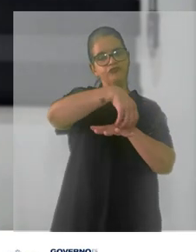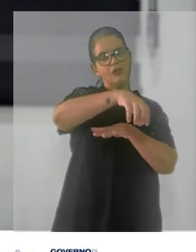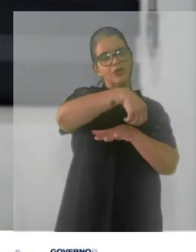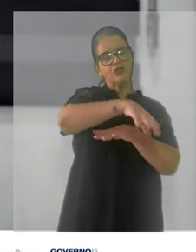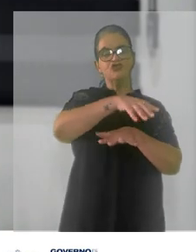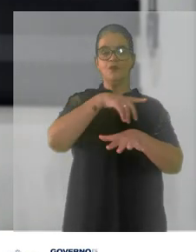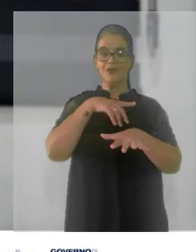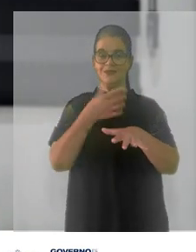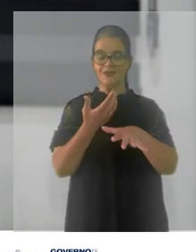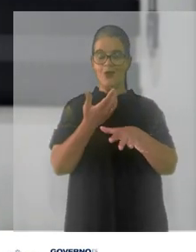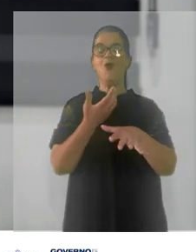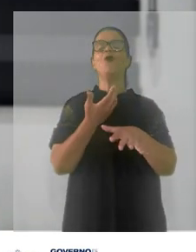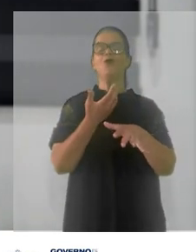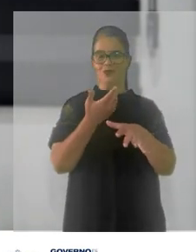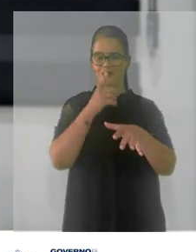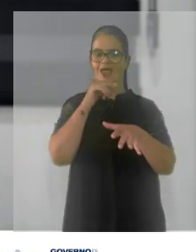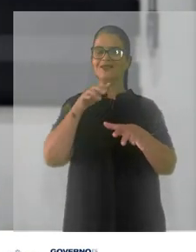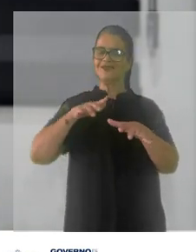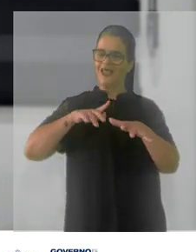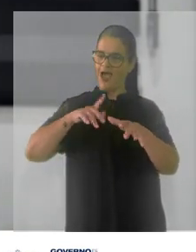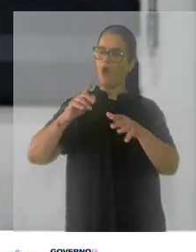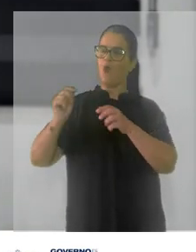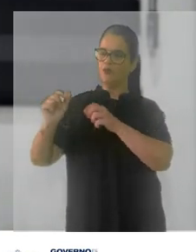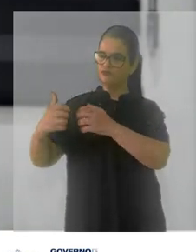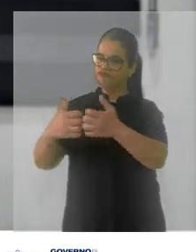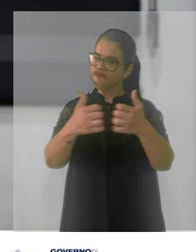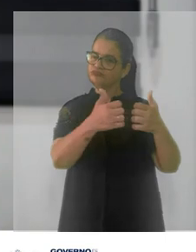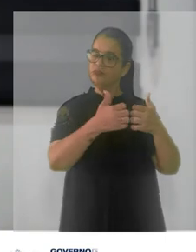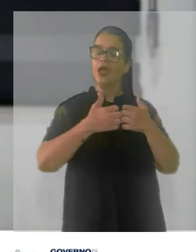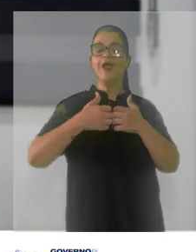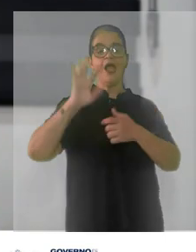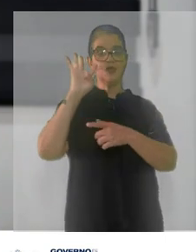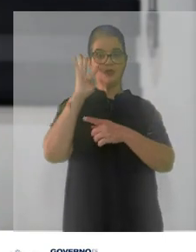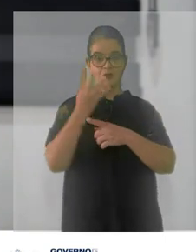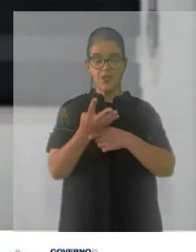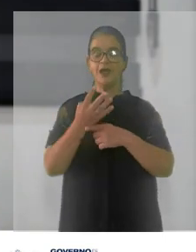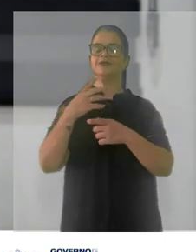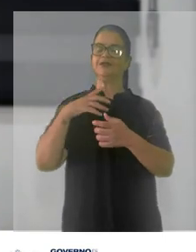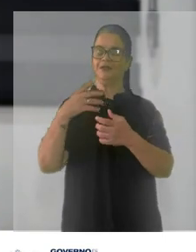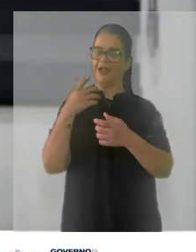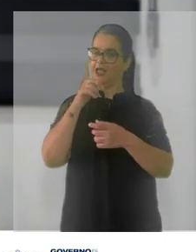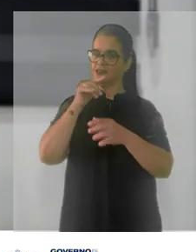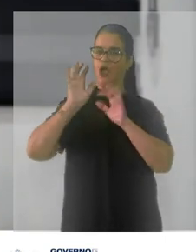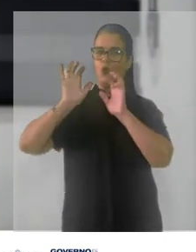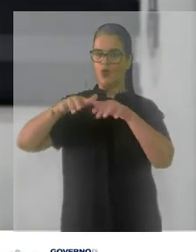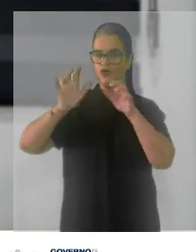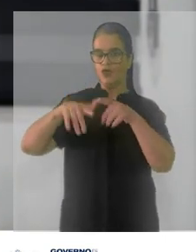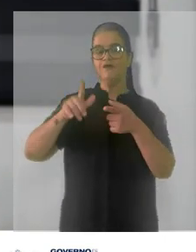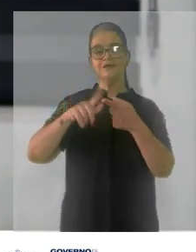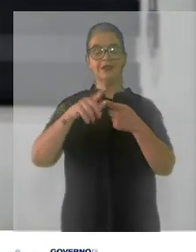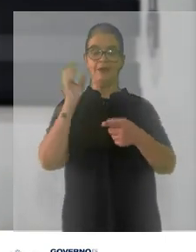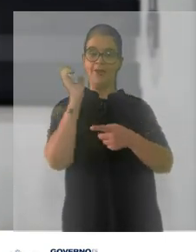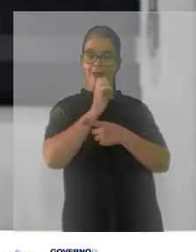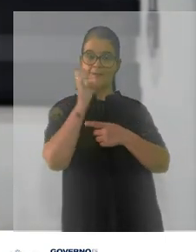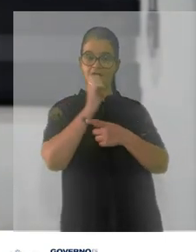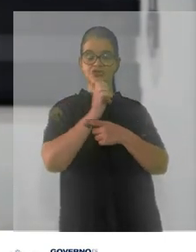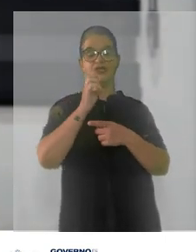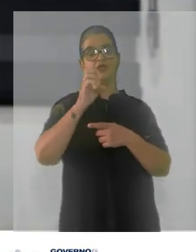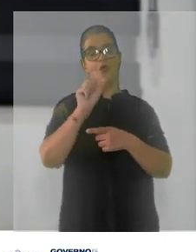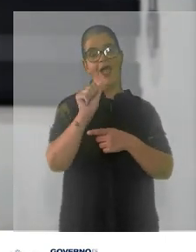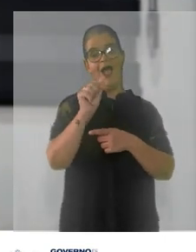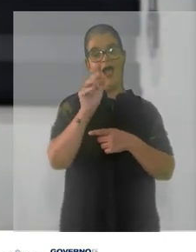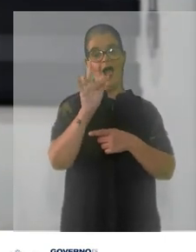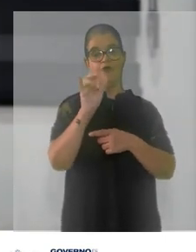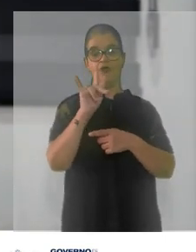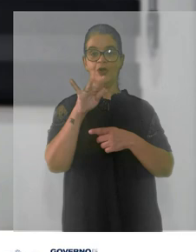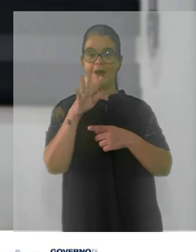hídricos resultantes, tanto das precipitações, como também da emergência, do